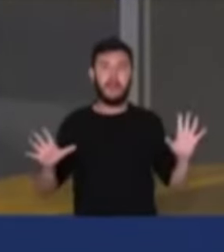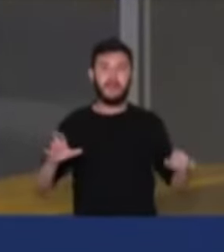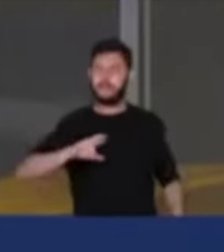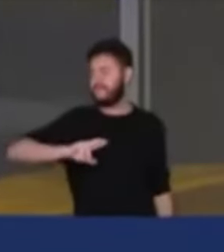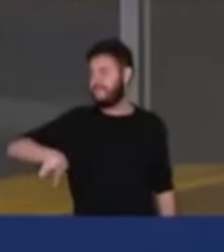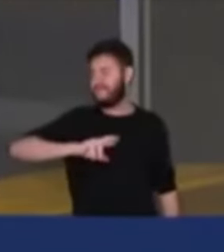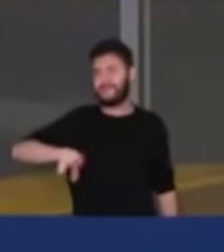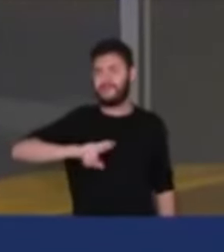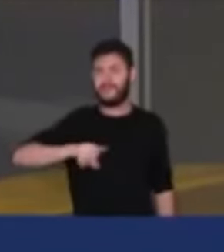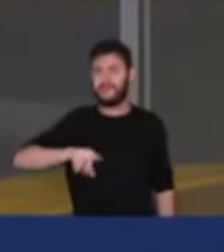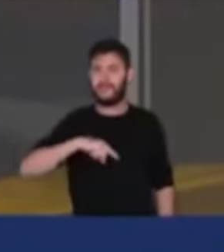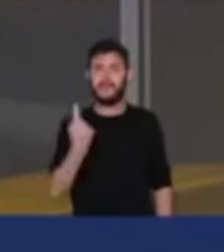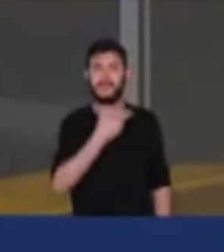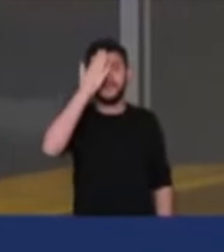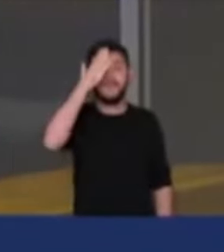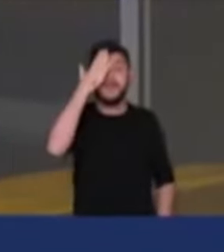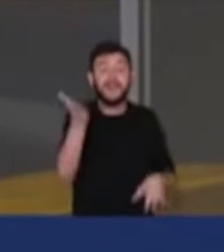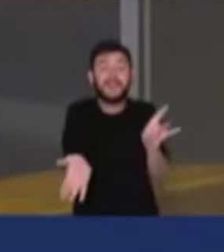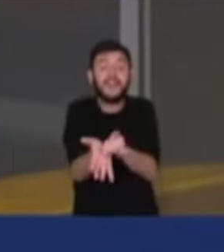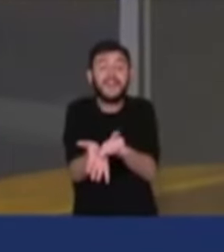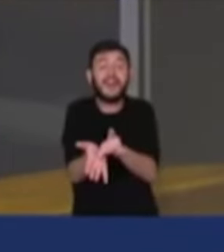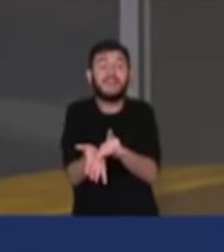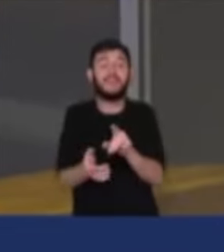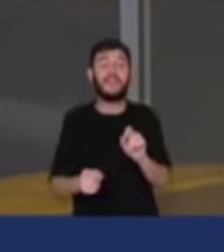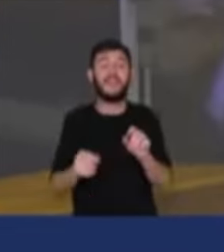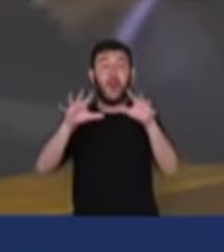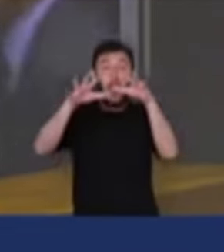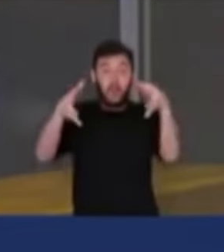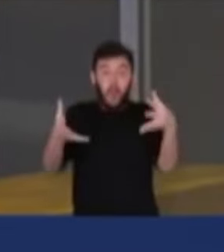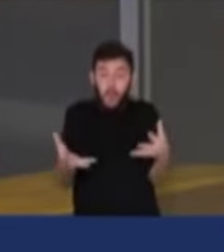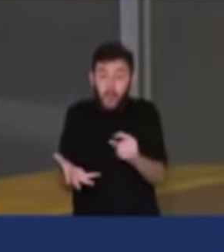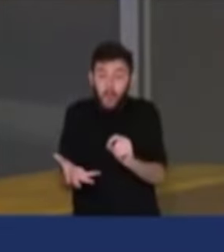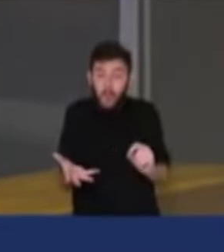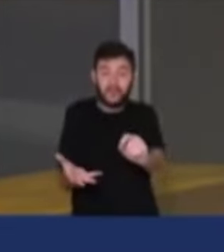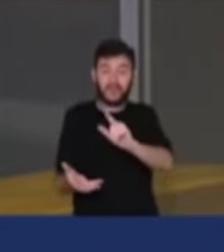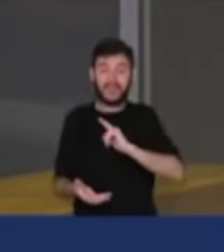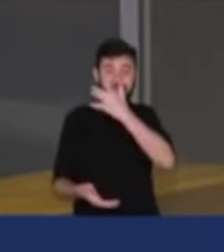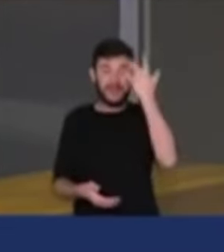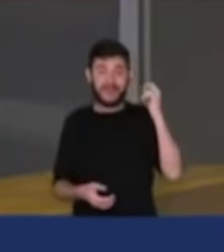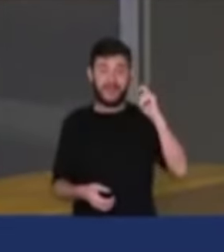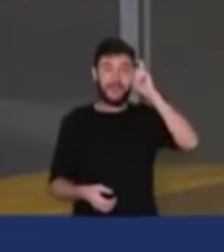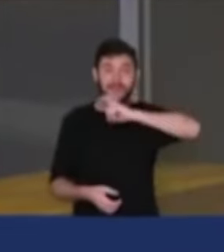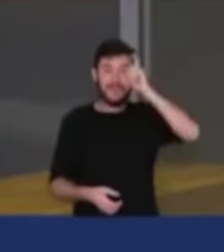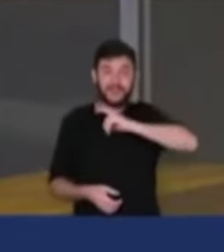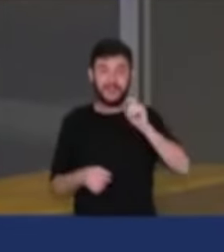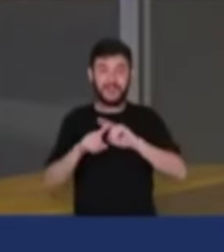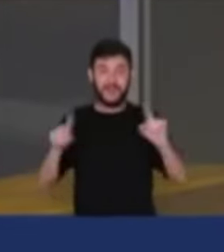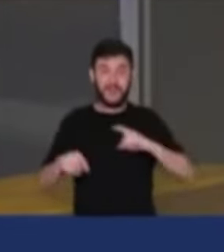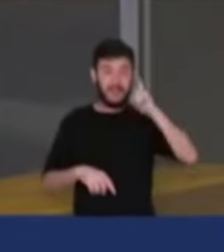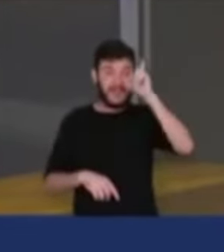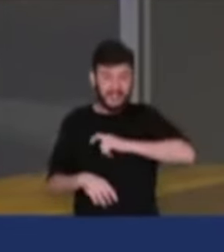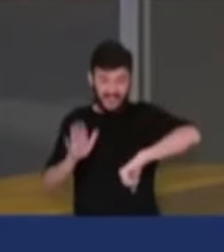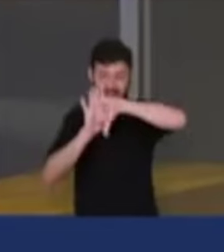infelizmente né A verdade é a seguinte o mundo é cheio de mentiroso e mentira não é crime pode ser pecado pode ser